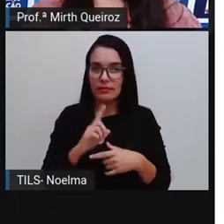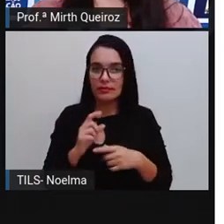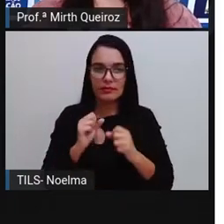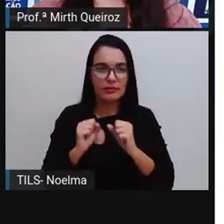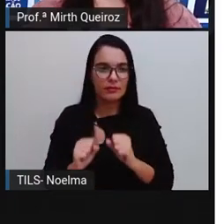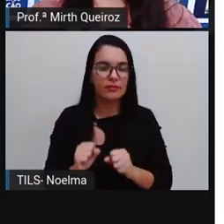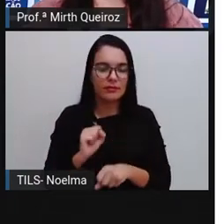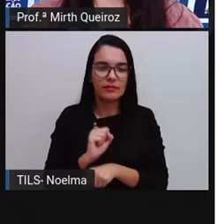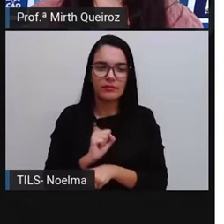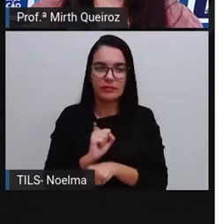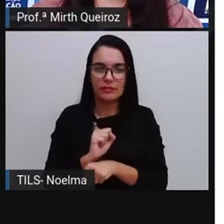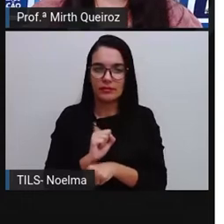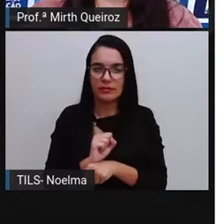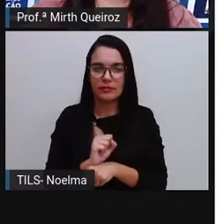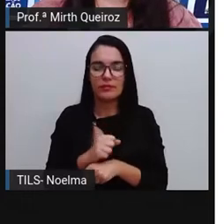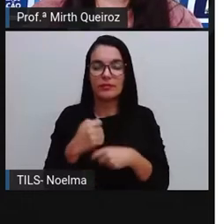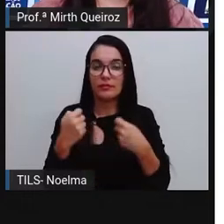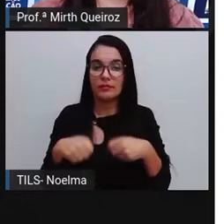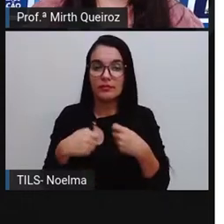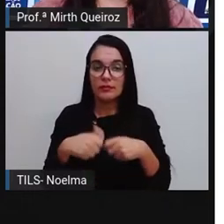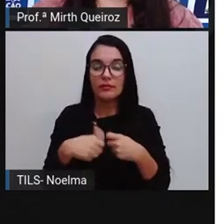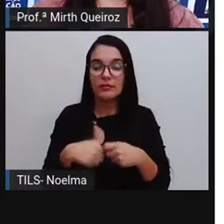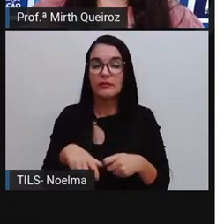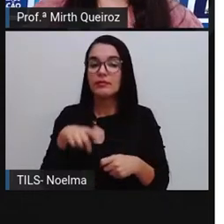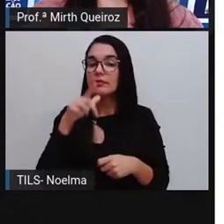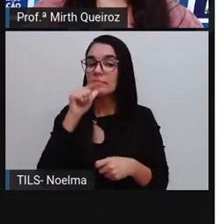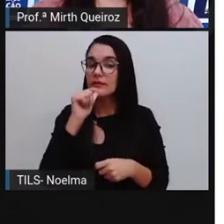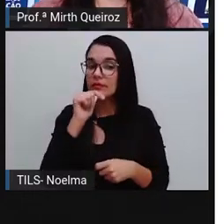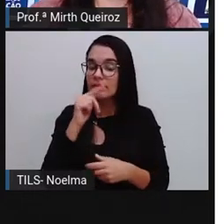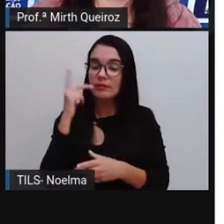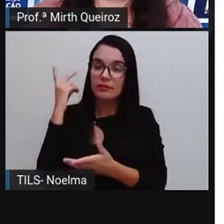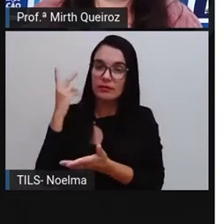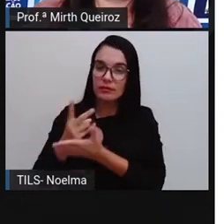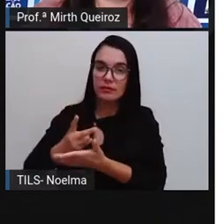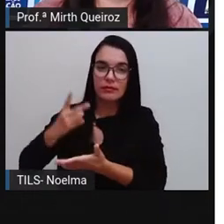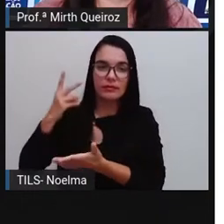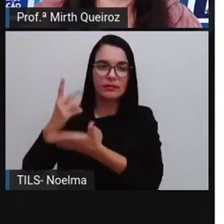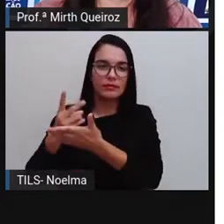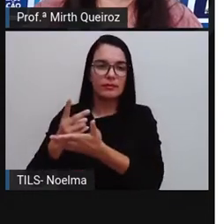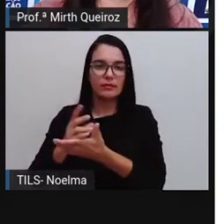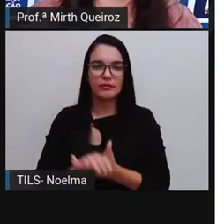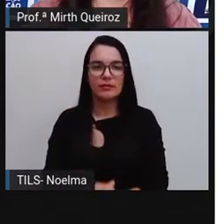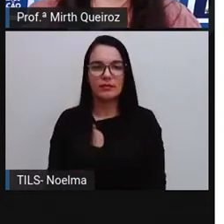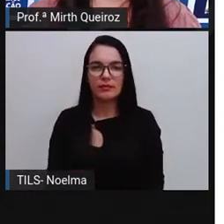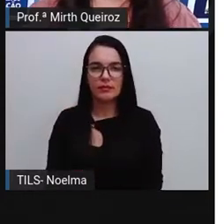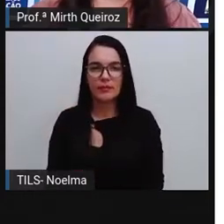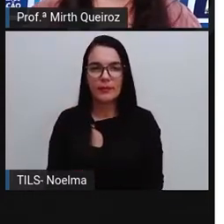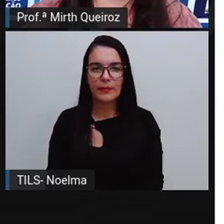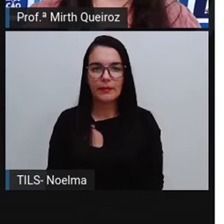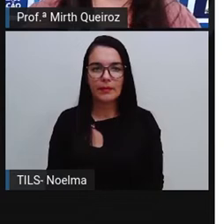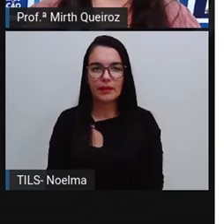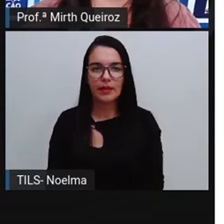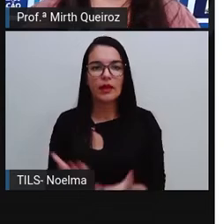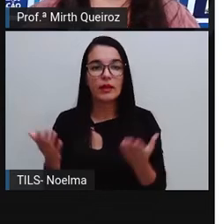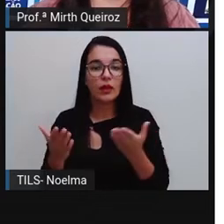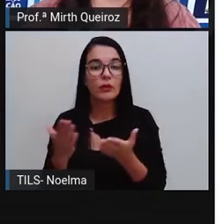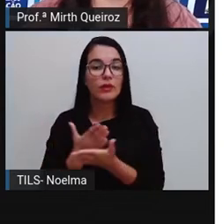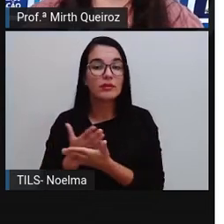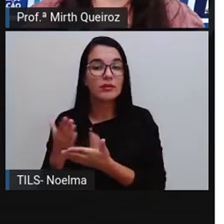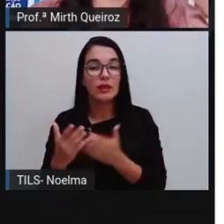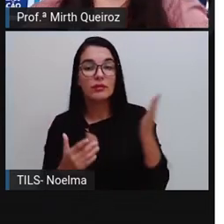ficar desidratado. A gente tem que tomar água antes mesmo da gente sentir sede. E aí a gente tem aqui